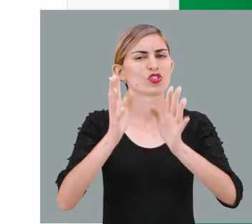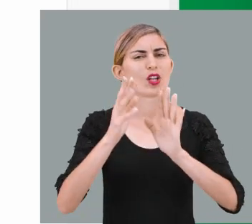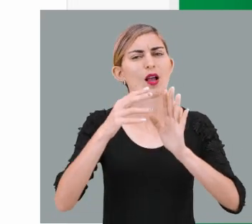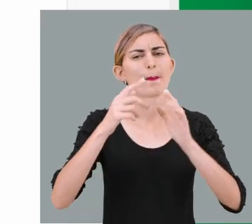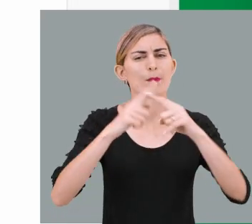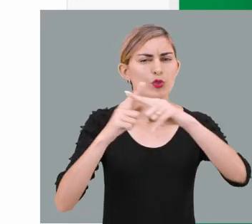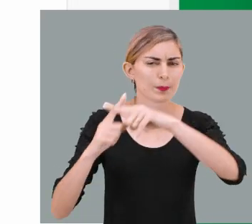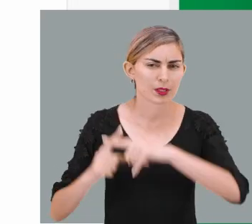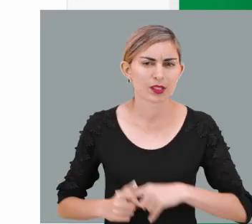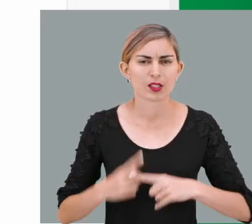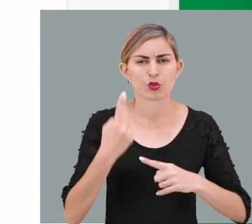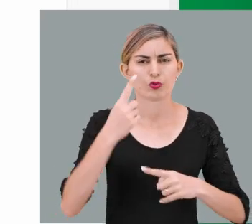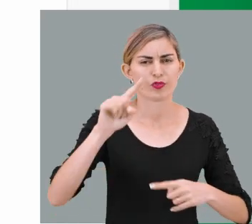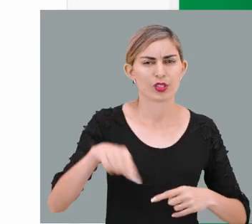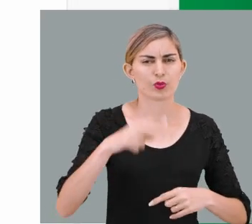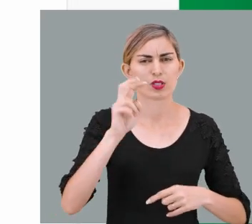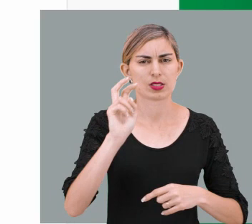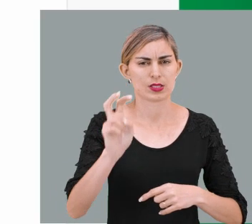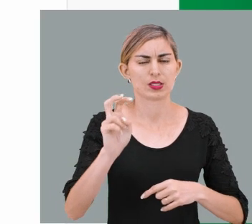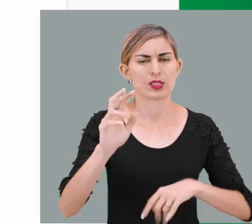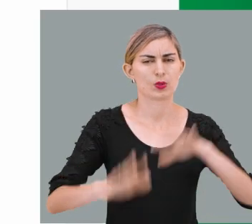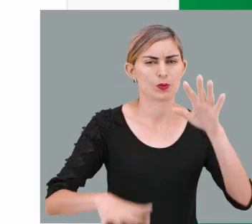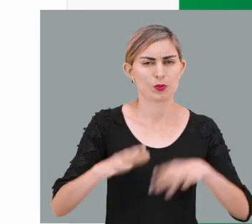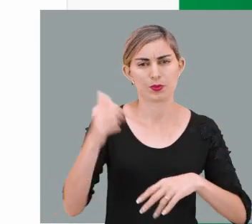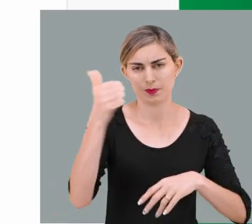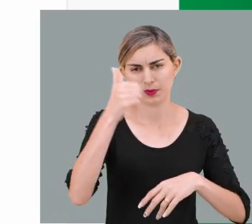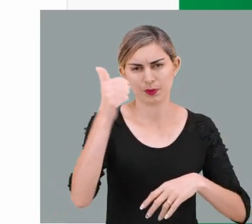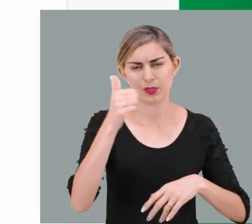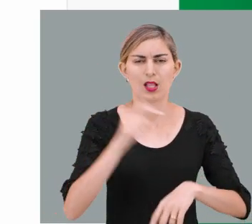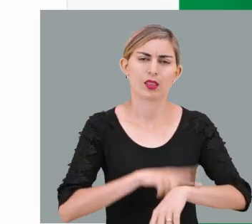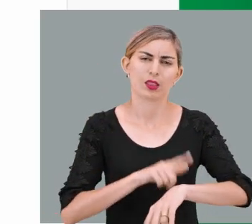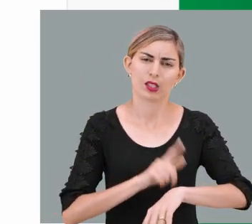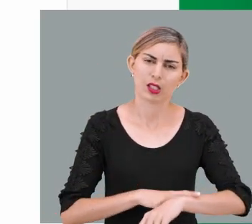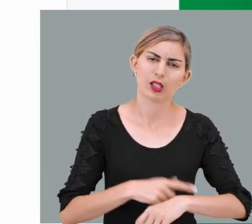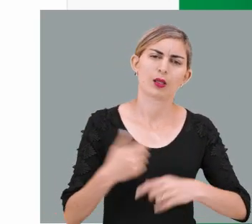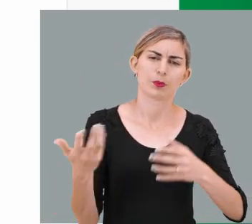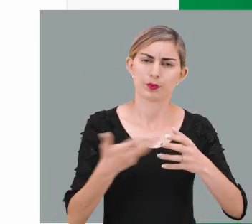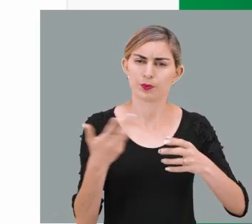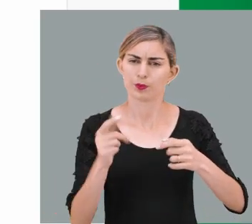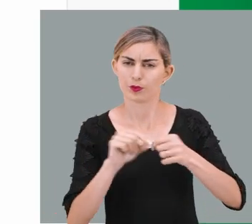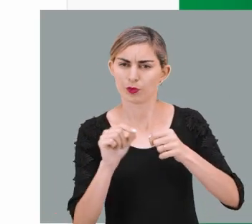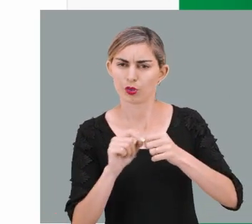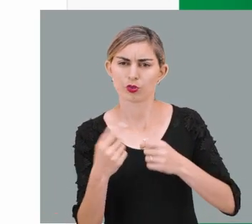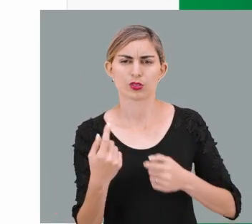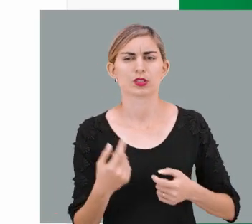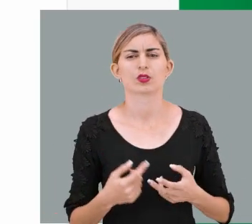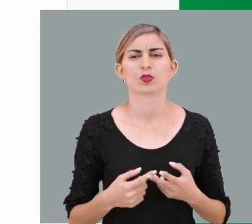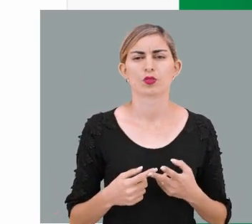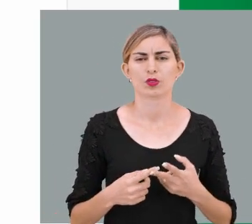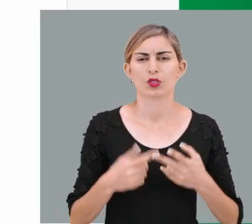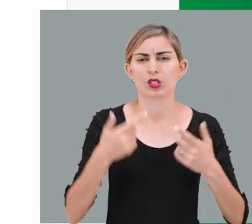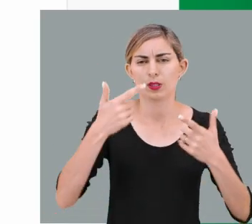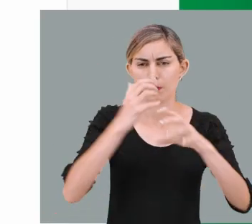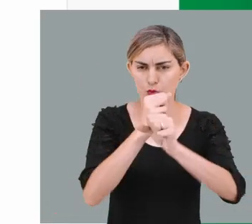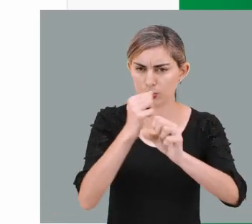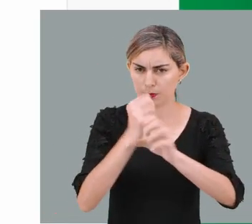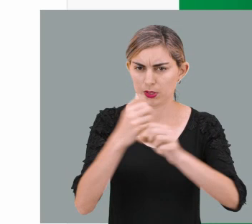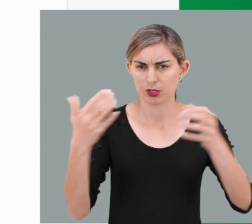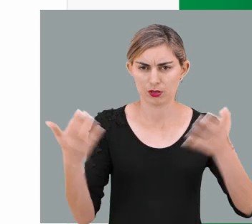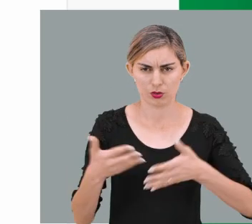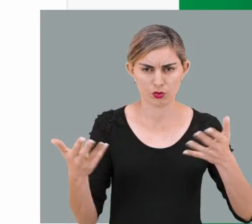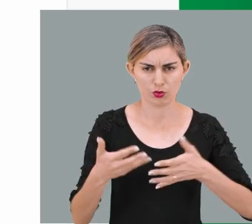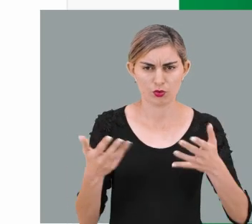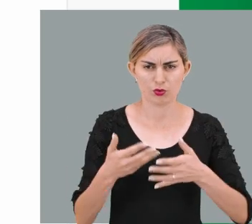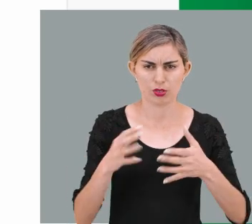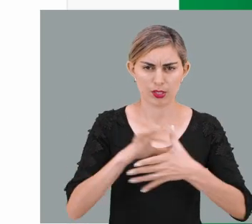fez, multiplicando 1,5, que é a proporção do primeiro item, vezes o tempo de produção dele, que são 3 minutos, multiplicando agora